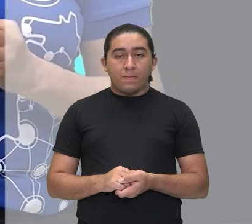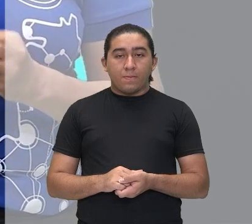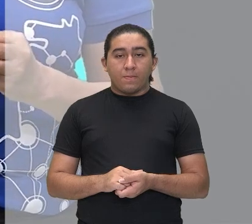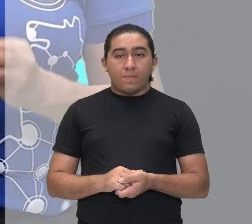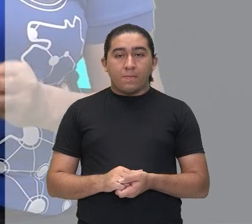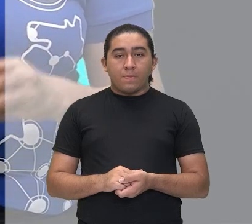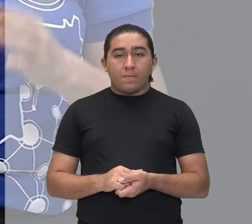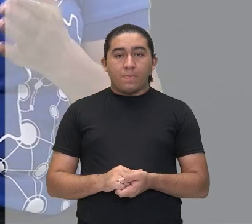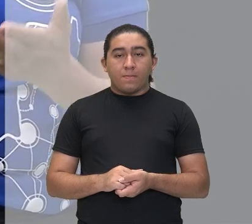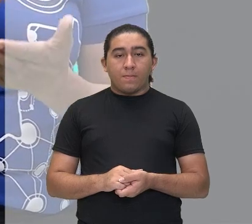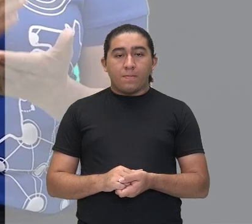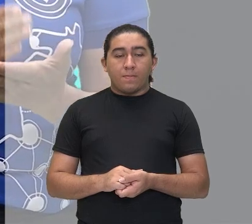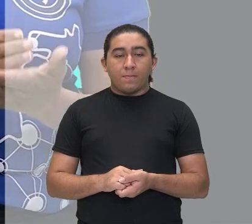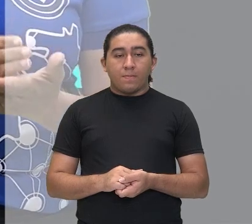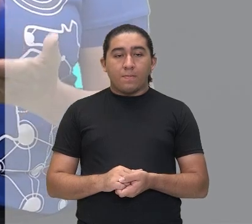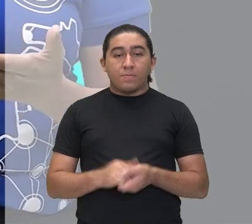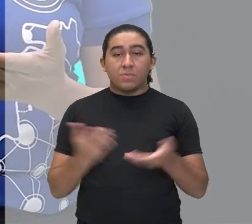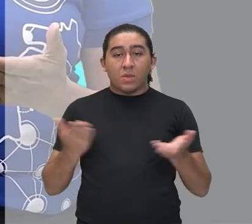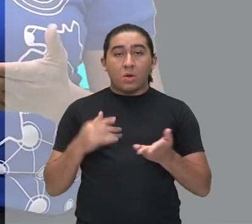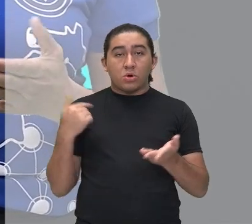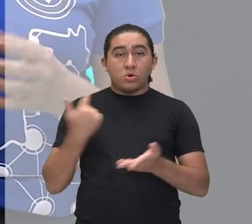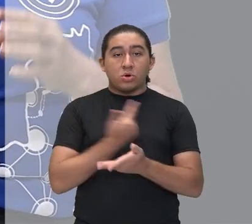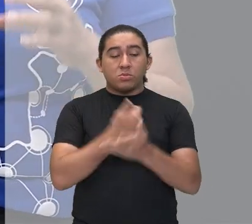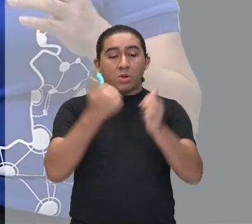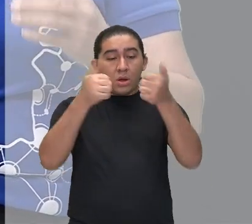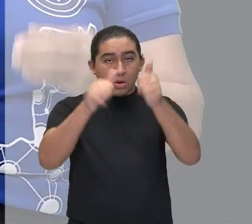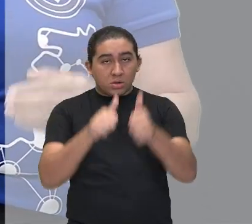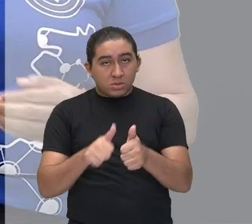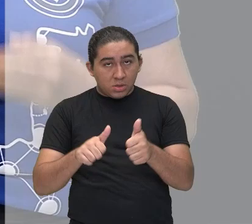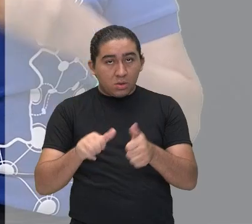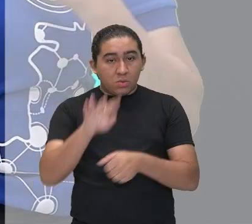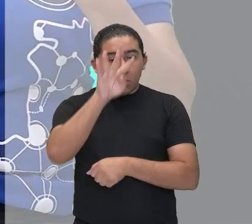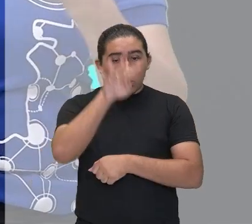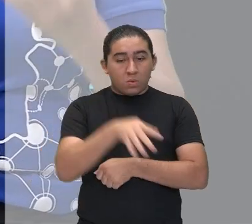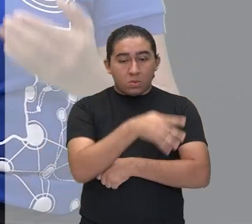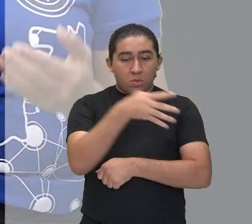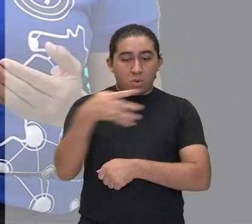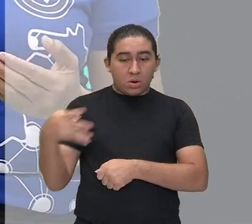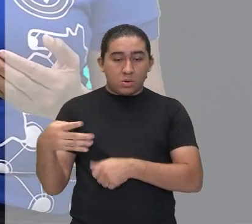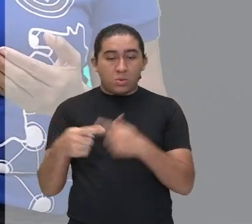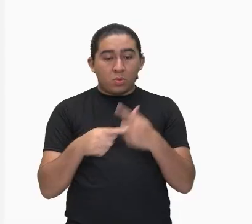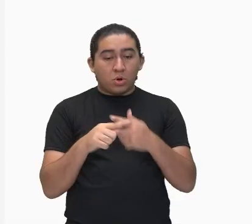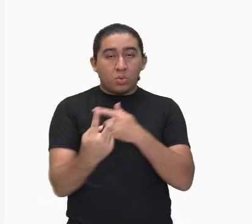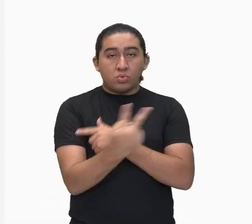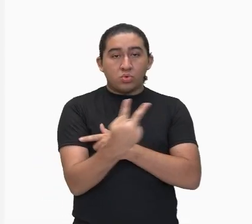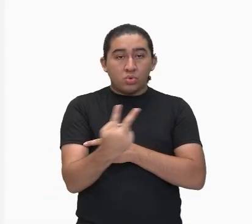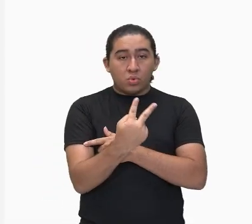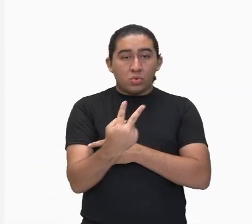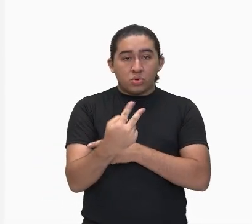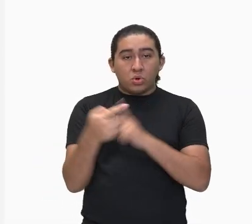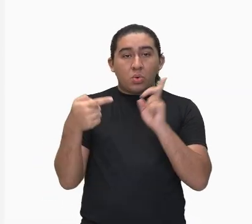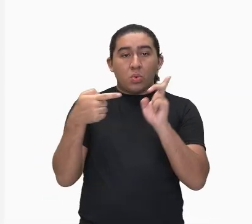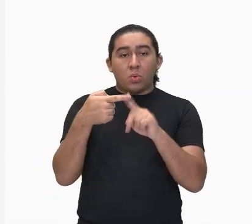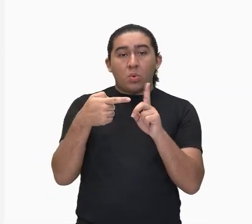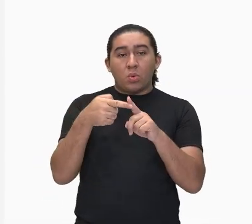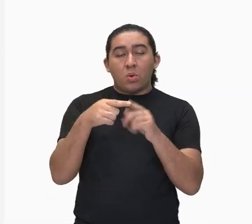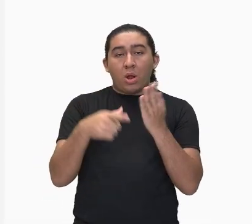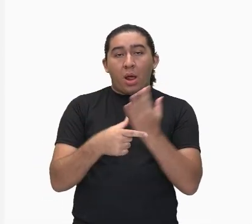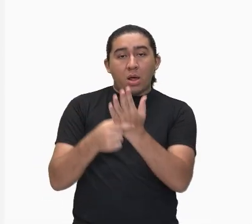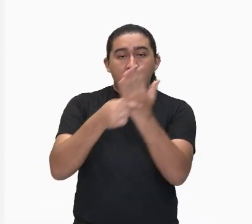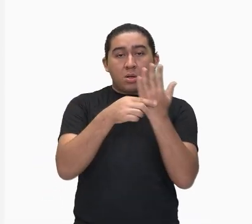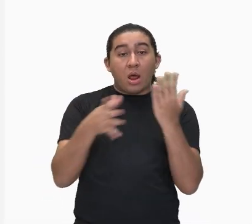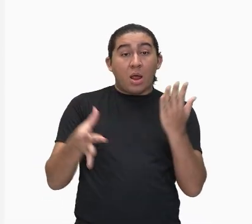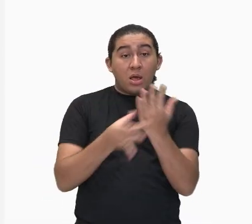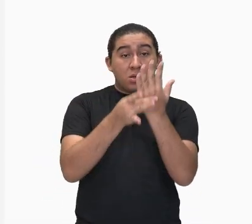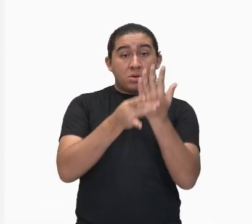quadro, porque o realismo, o naturalismo, eles surgiram na mesma época, praticamente. Veja